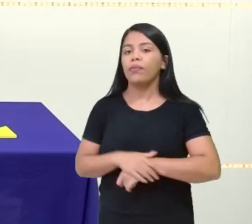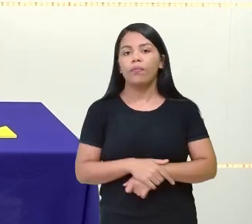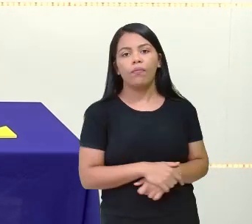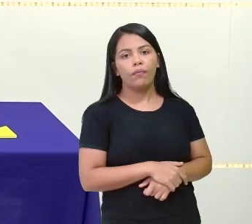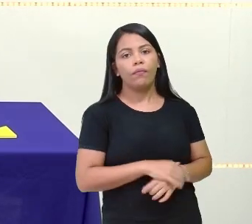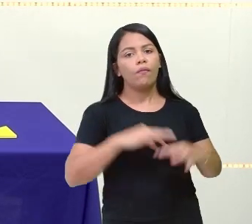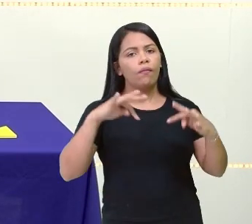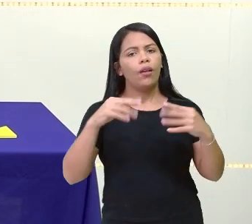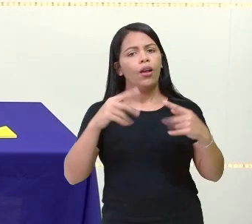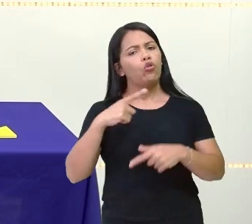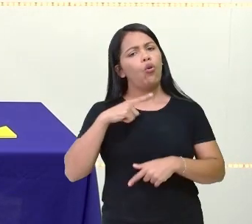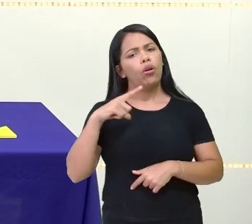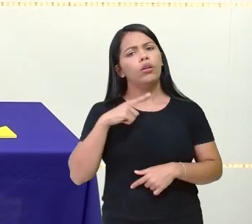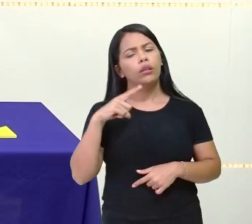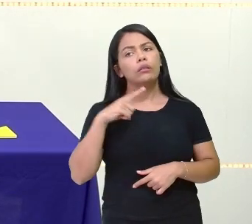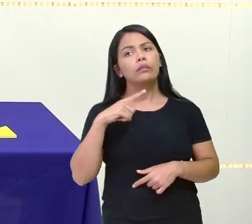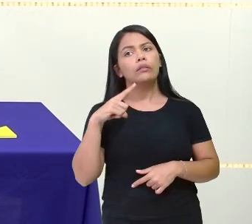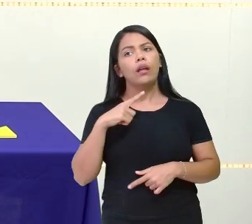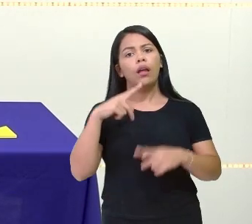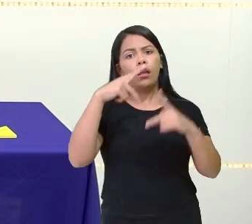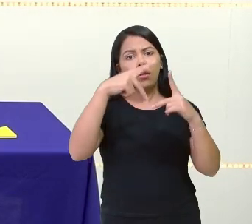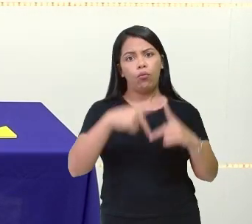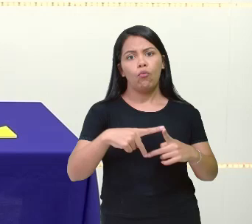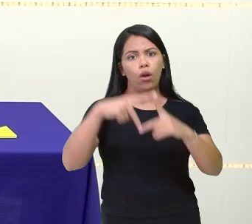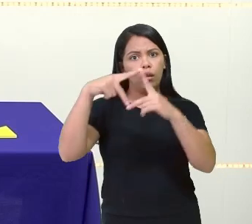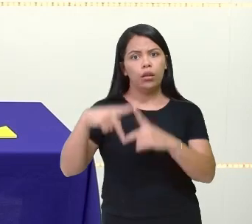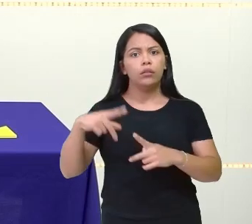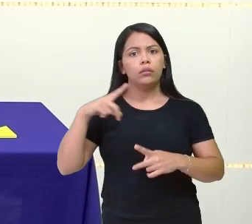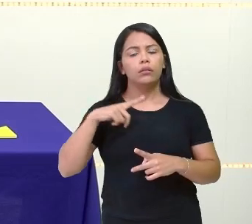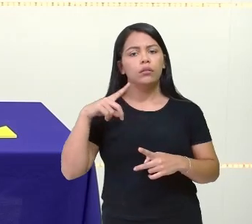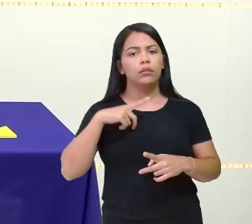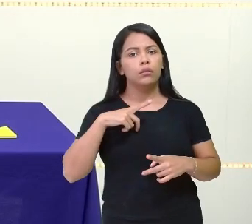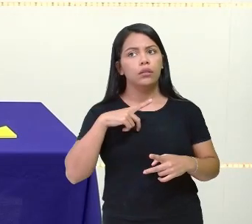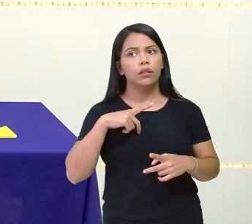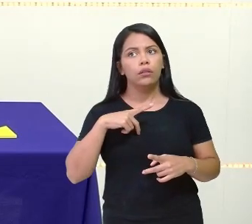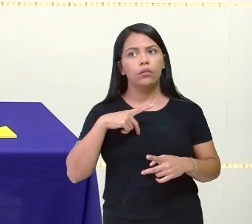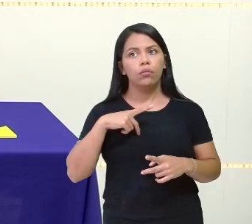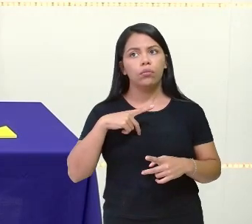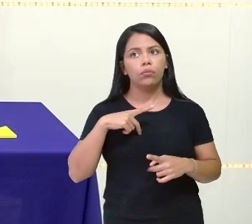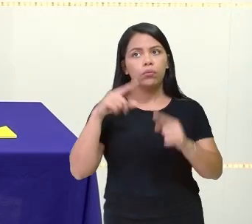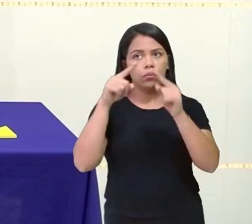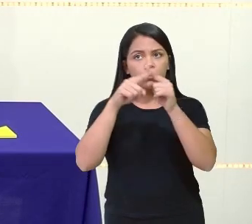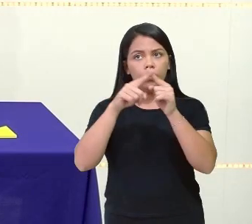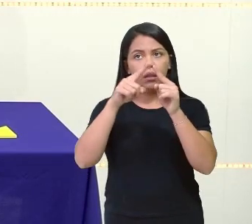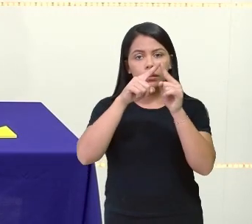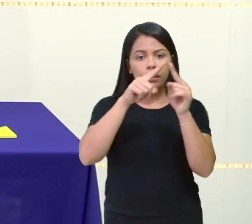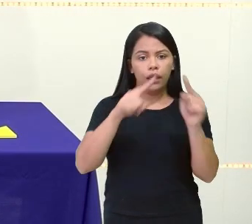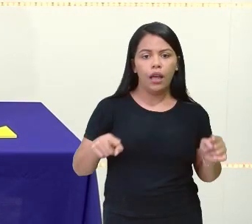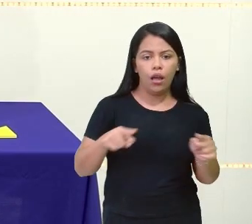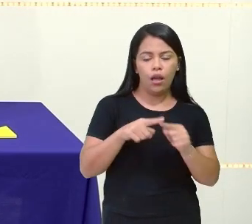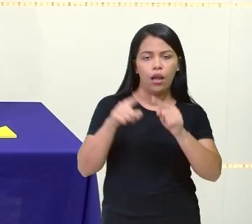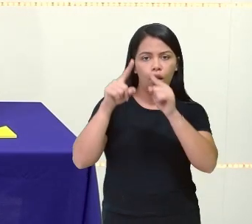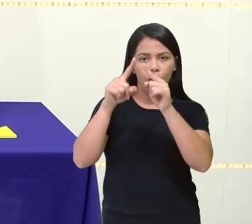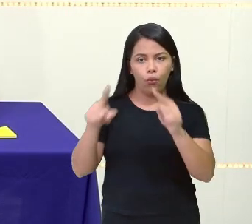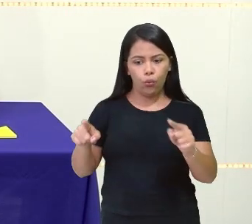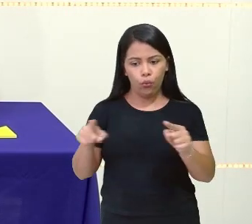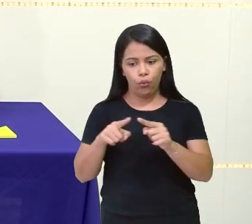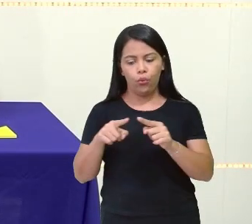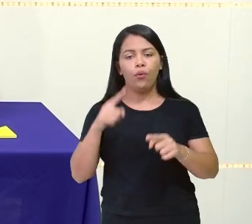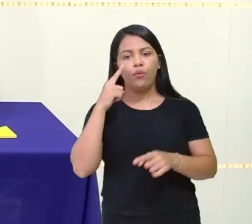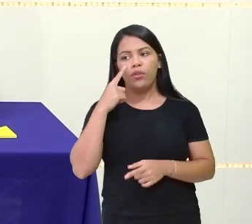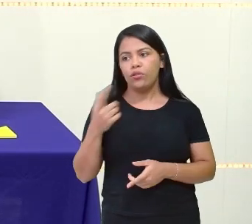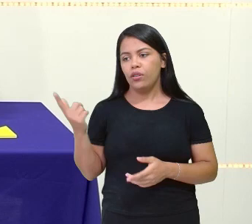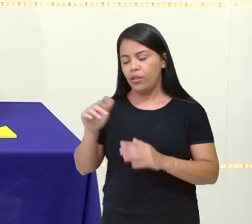que tem os quadradinhos, mas aqui eu tenho triângulos. E a gente aqui na mesa, né, eu trouxe para vocês